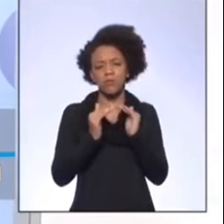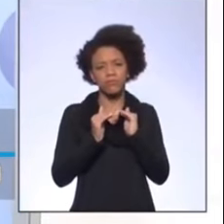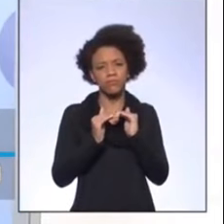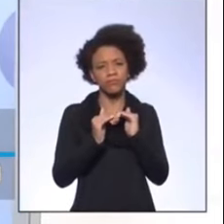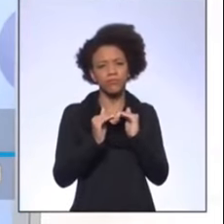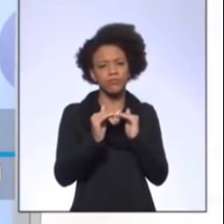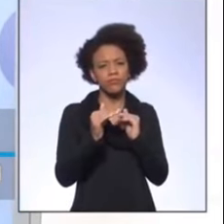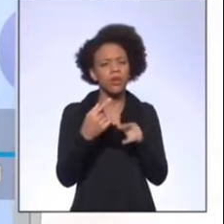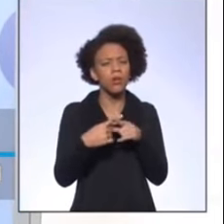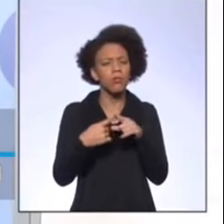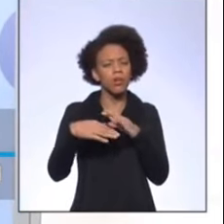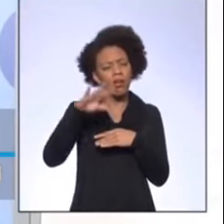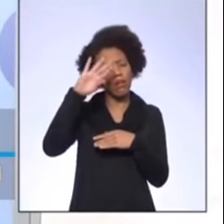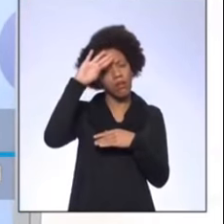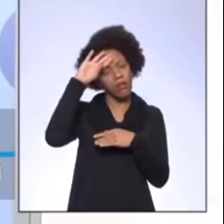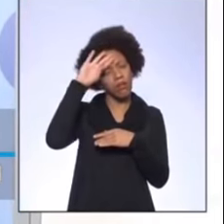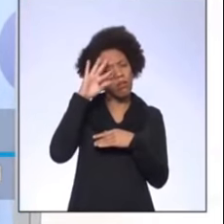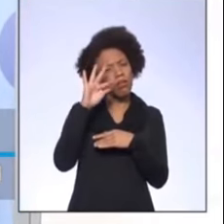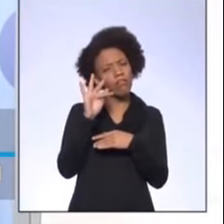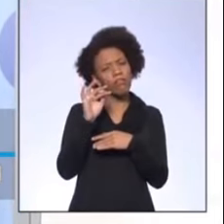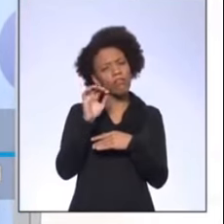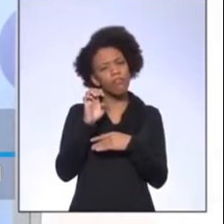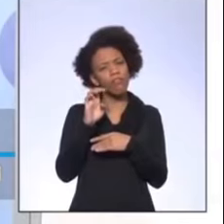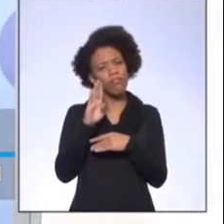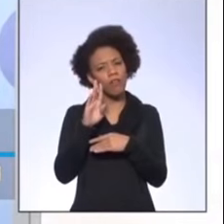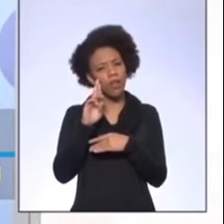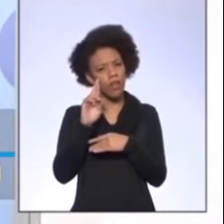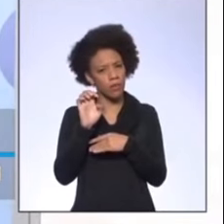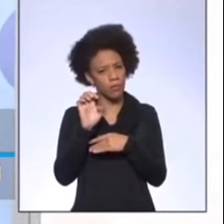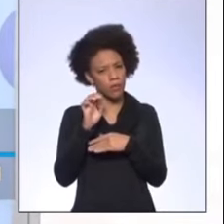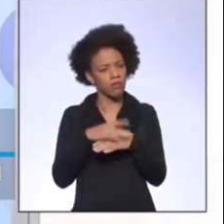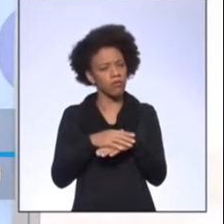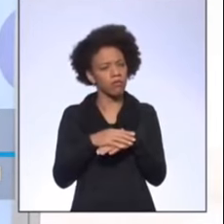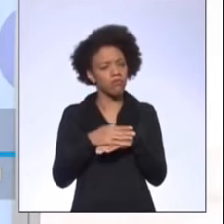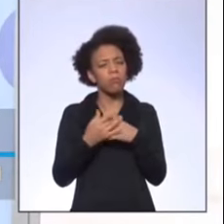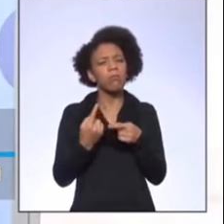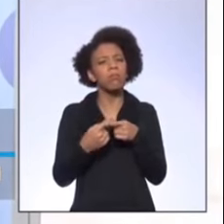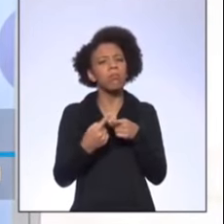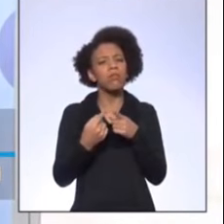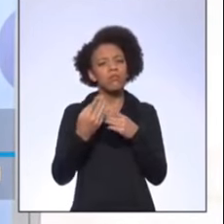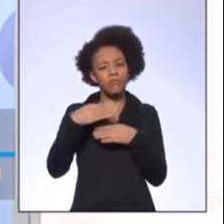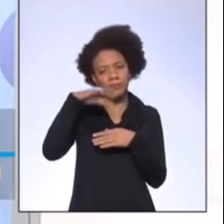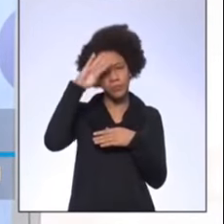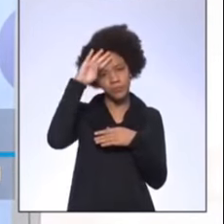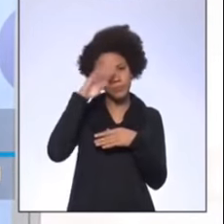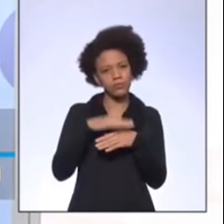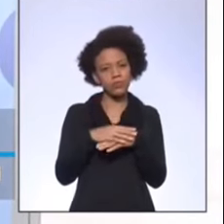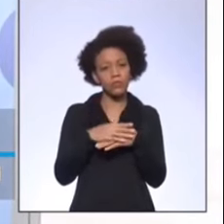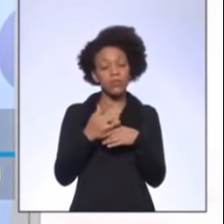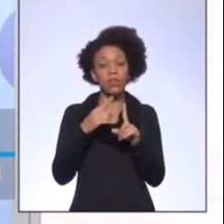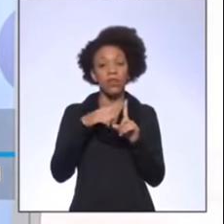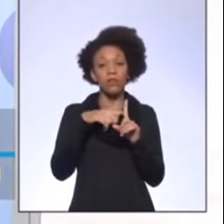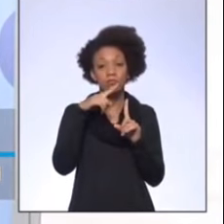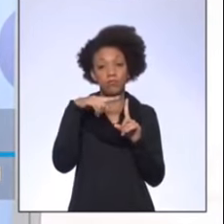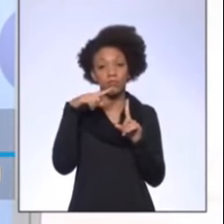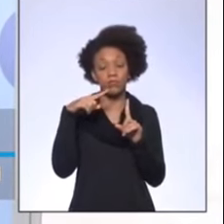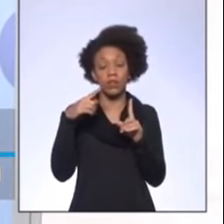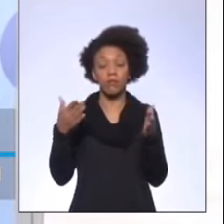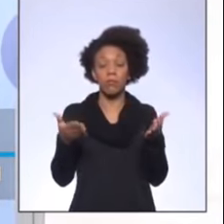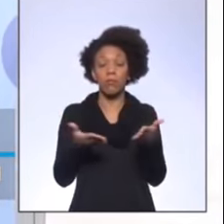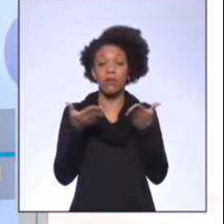tenho febre? Né? Uma febre, na verdade, né, a temperatura do corpo sobe para